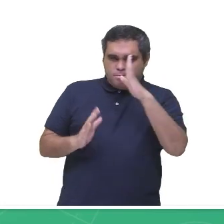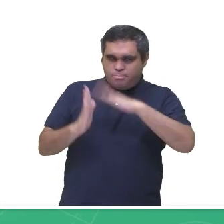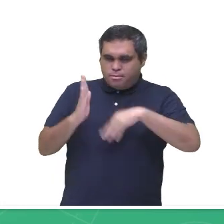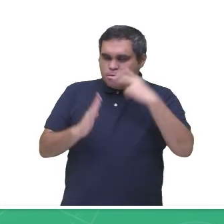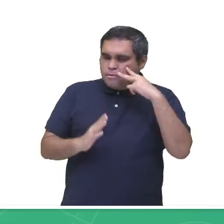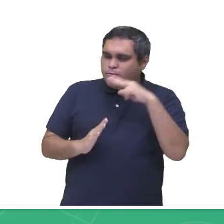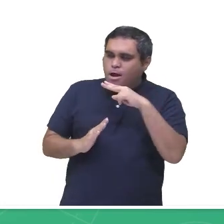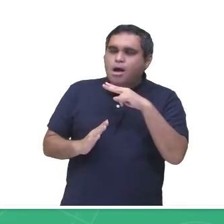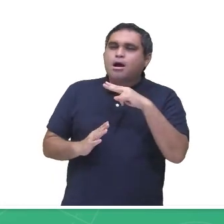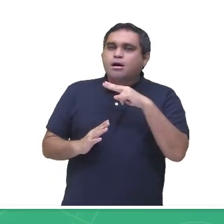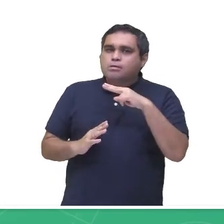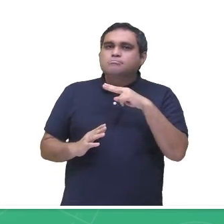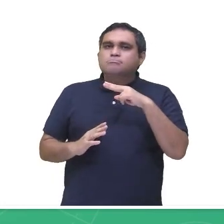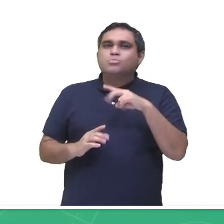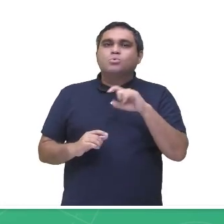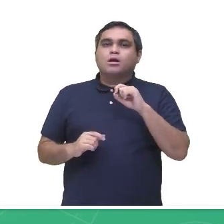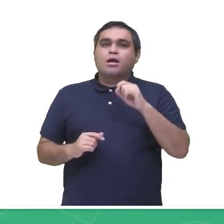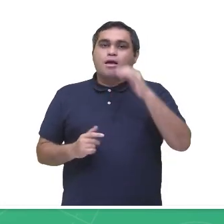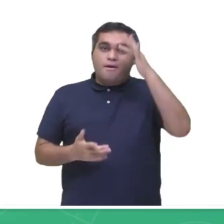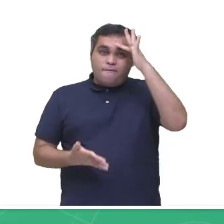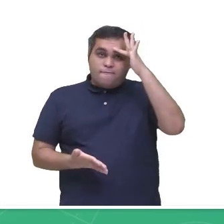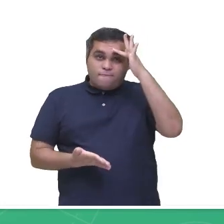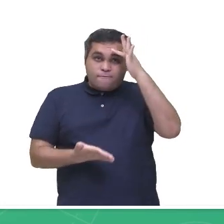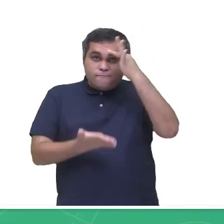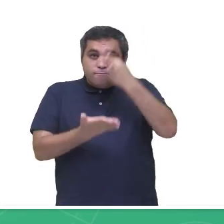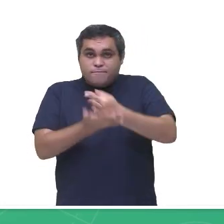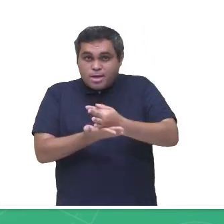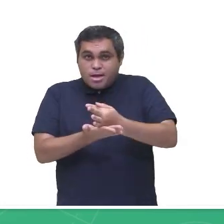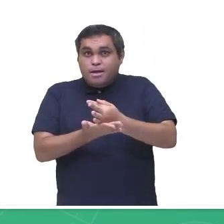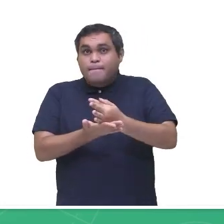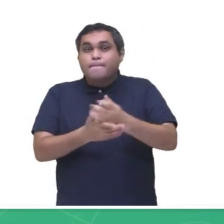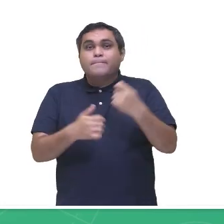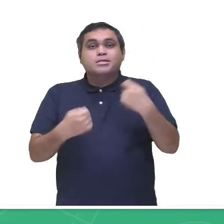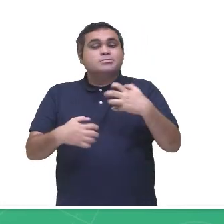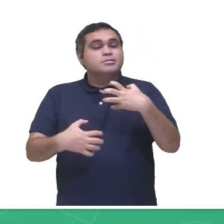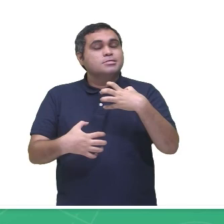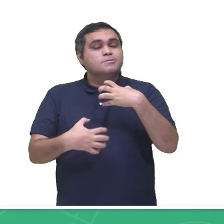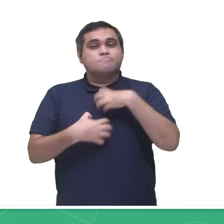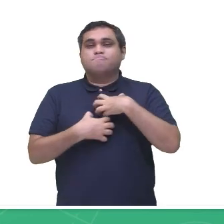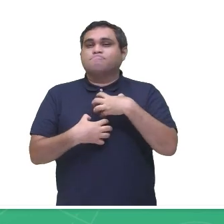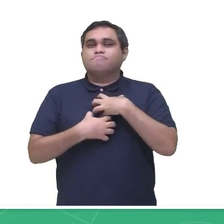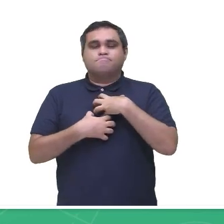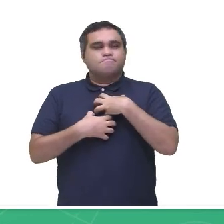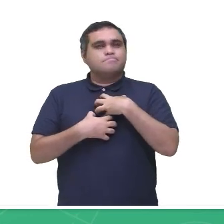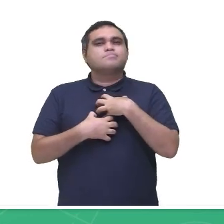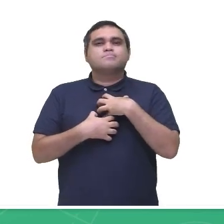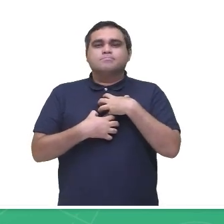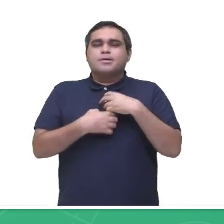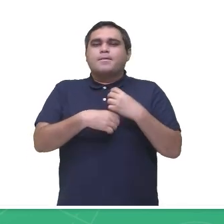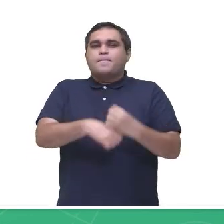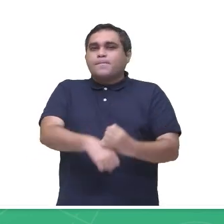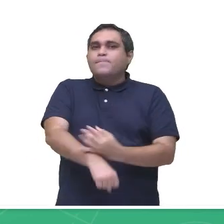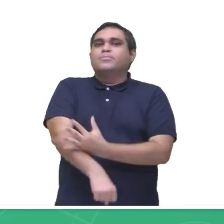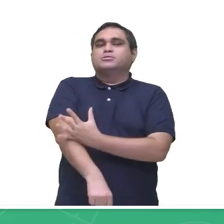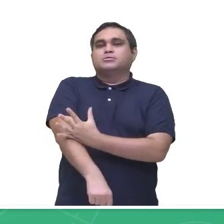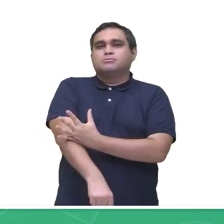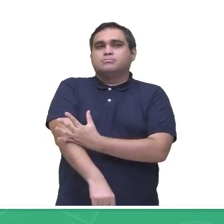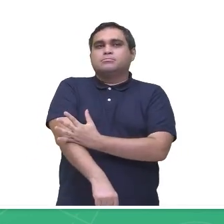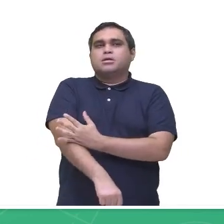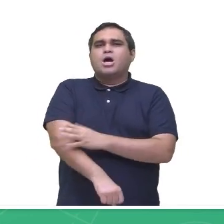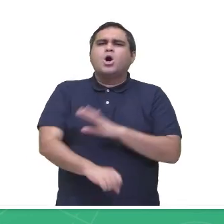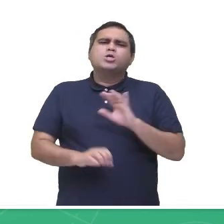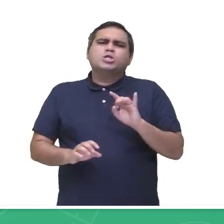segundo o qual a fé deveria ser atingida através dos sentidos e da emoção, e não apenas